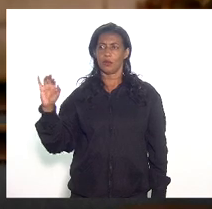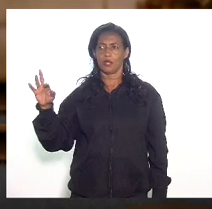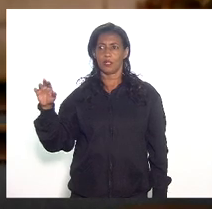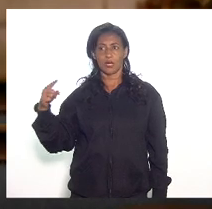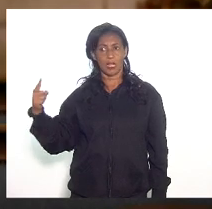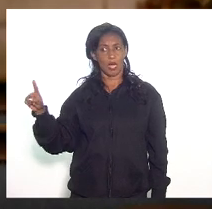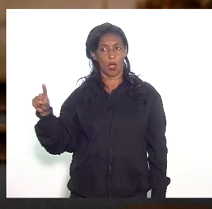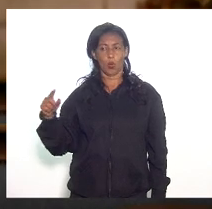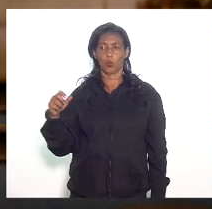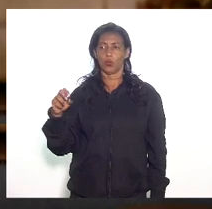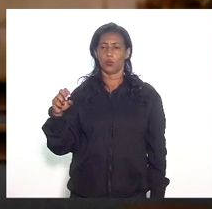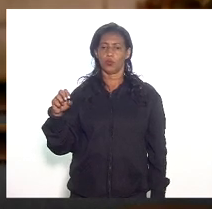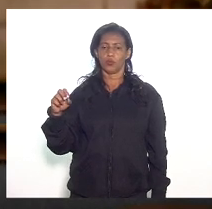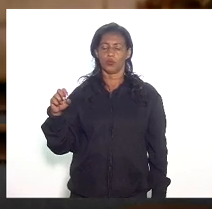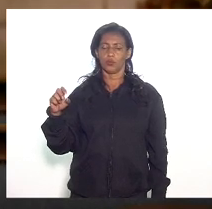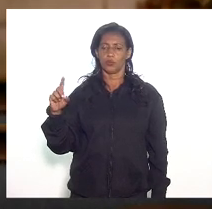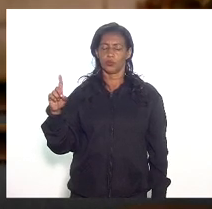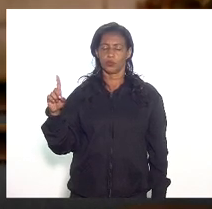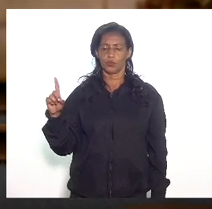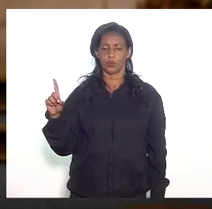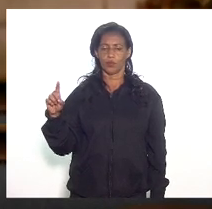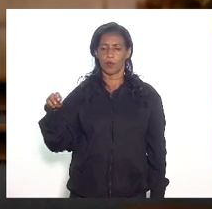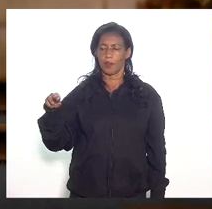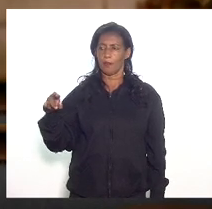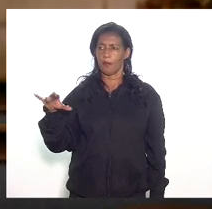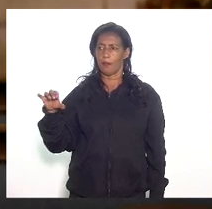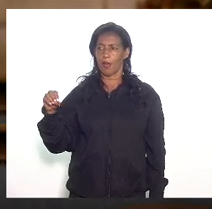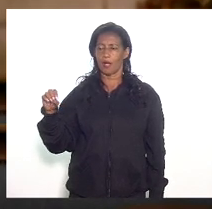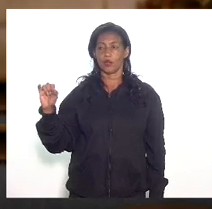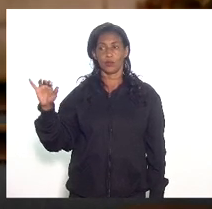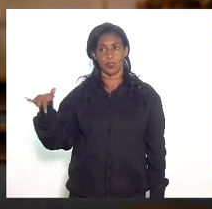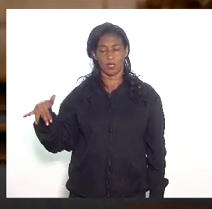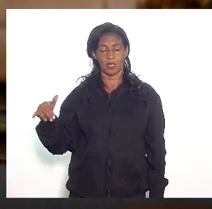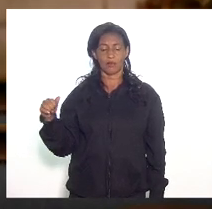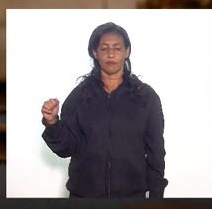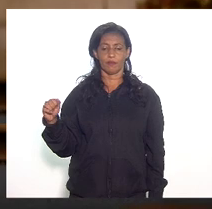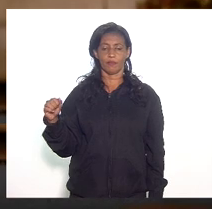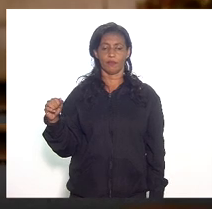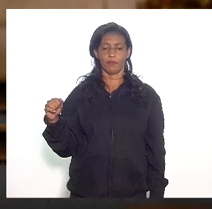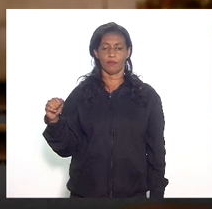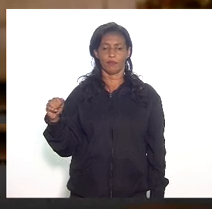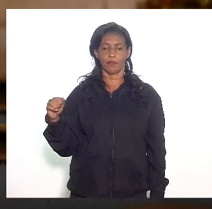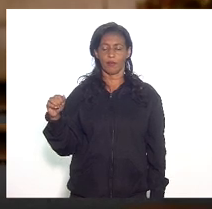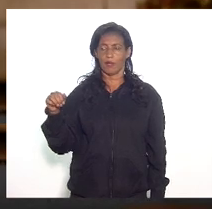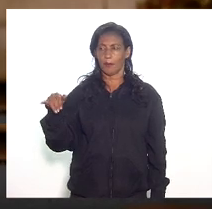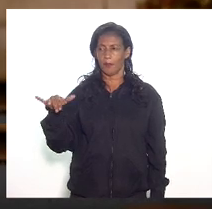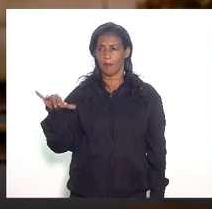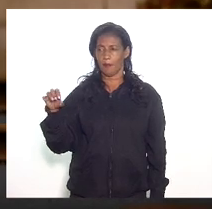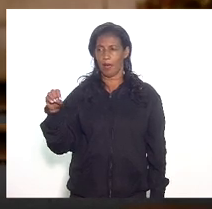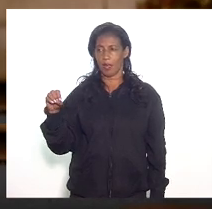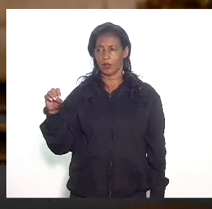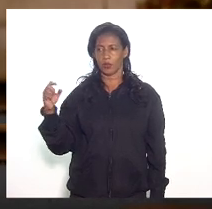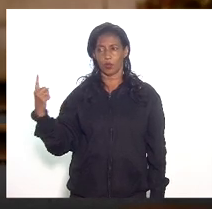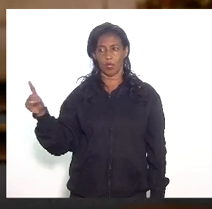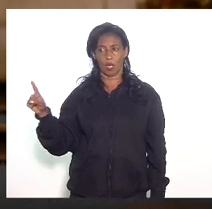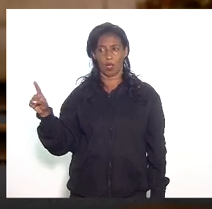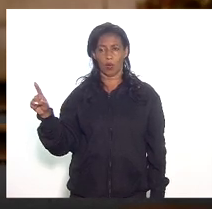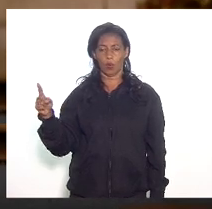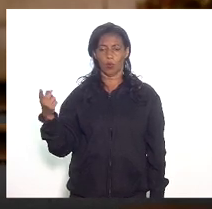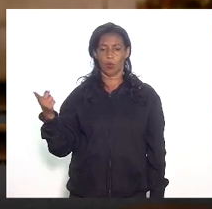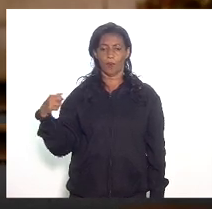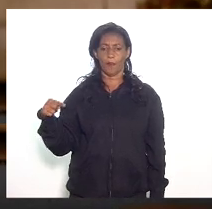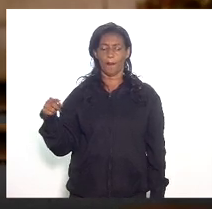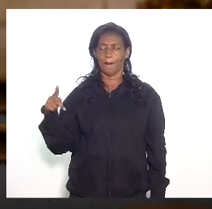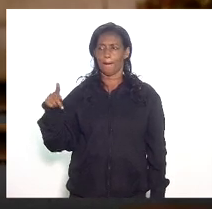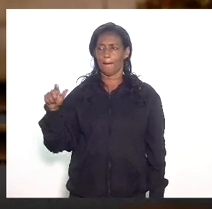Marcelo do Seu Dino não deputado Márcio Canella sim deputado Márcio Gualberto não deputado